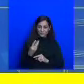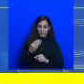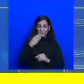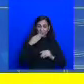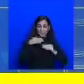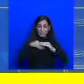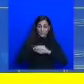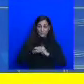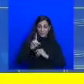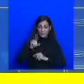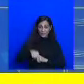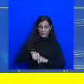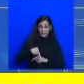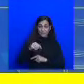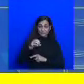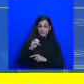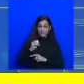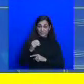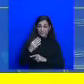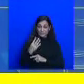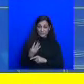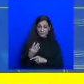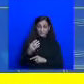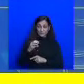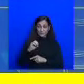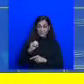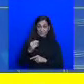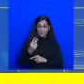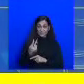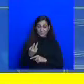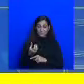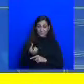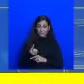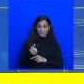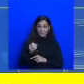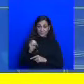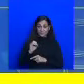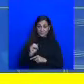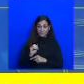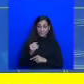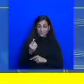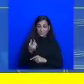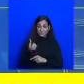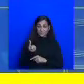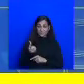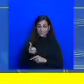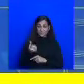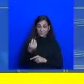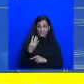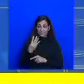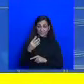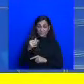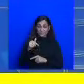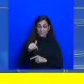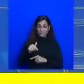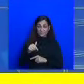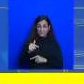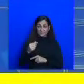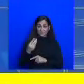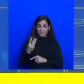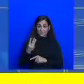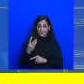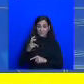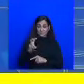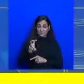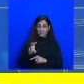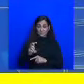1923 da Time Mania foram 04, 02, 60, 16,